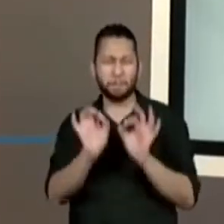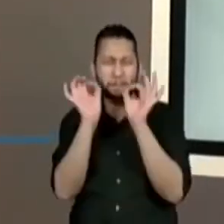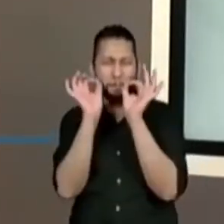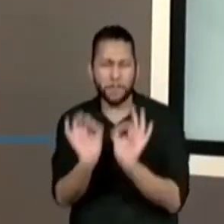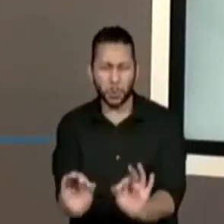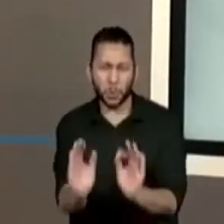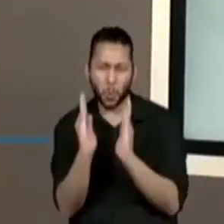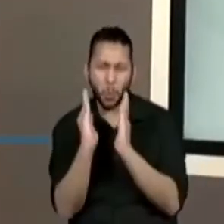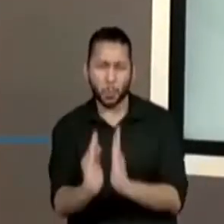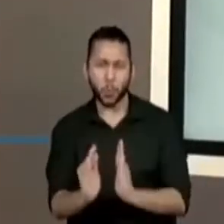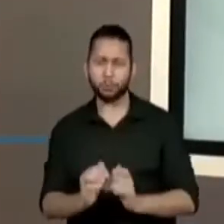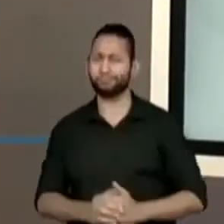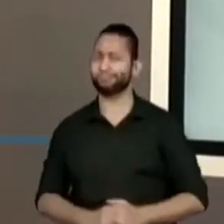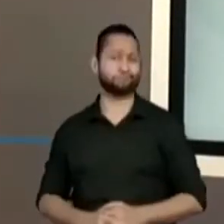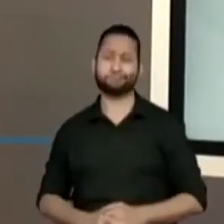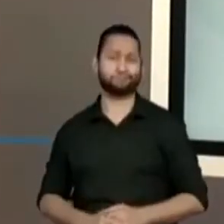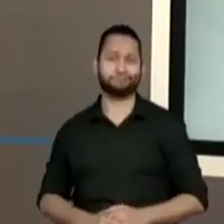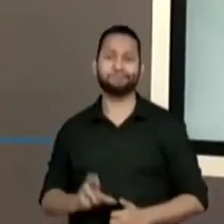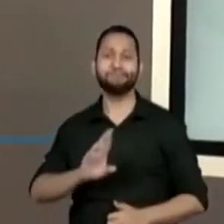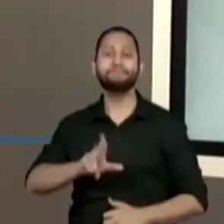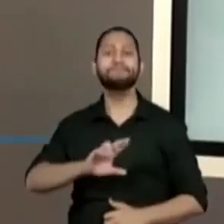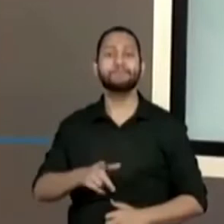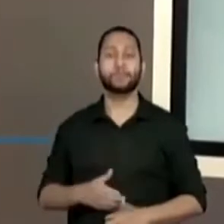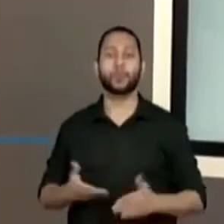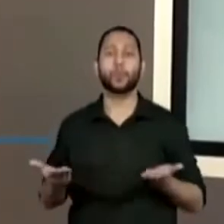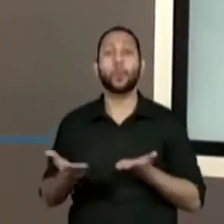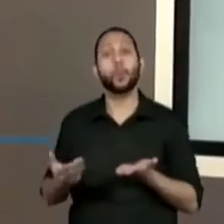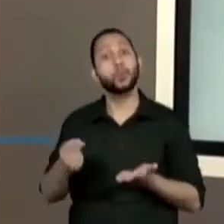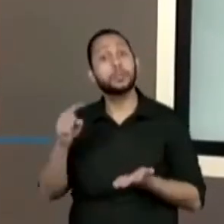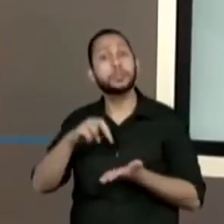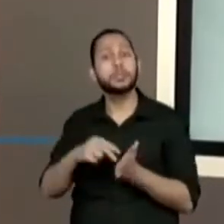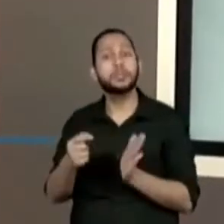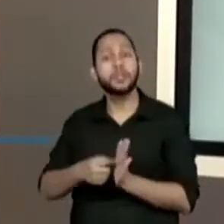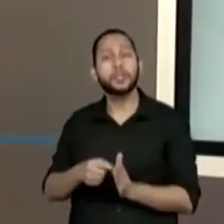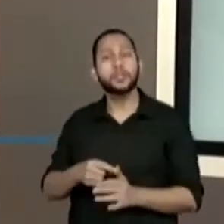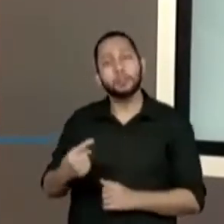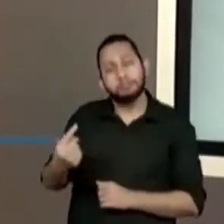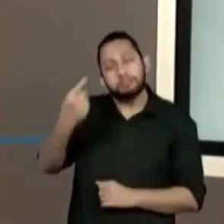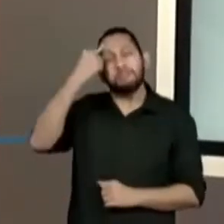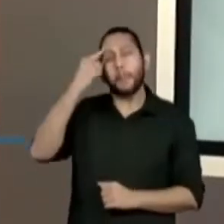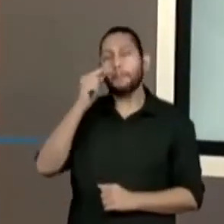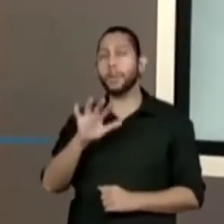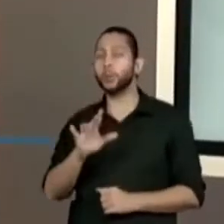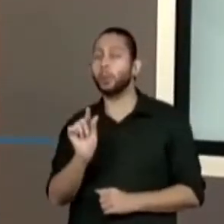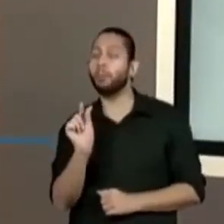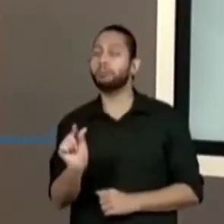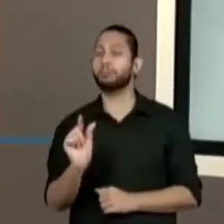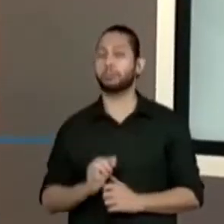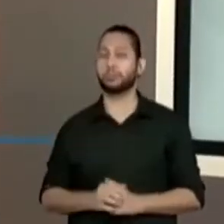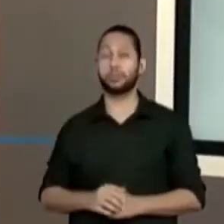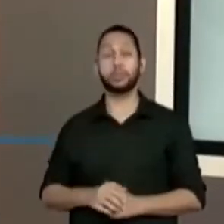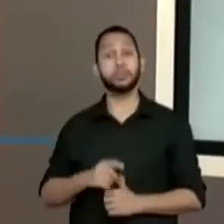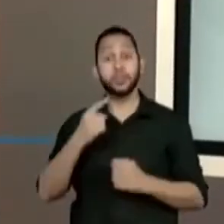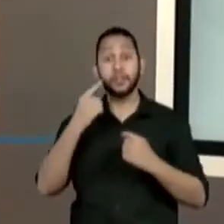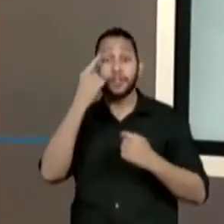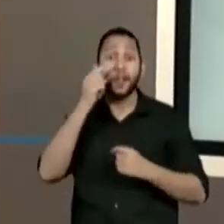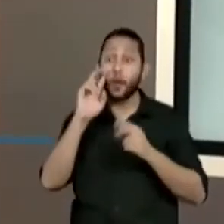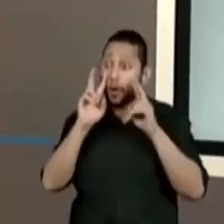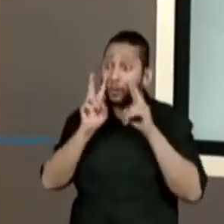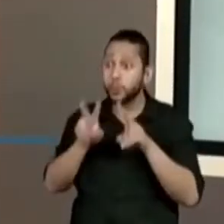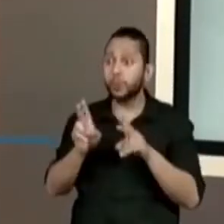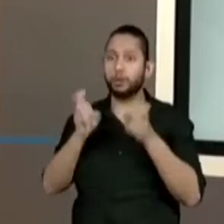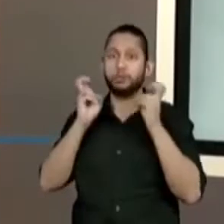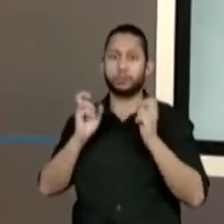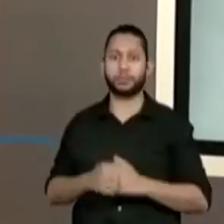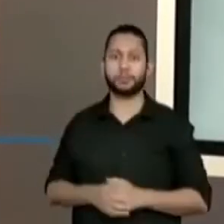exata, tá? A gente vai trabalhar hoje com estimativas. Na realidade, observação e